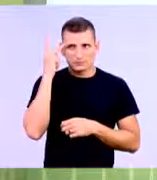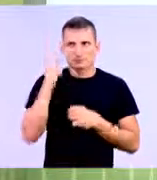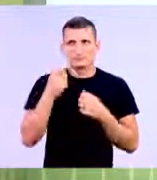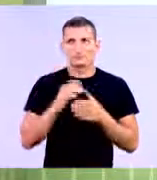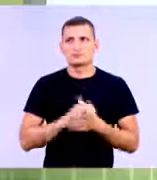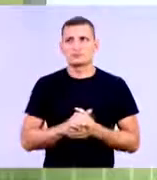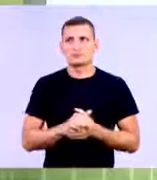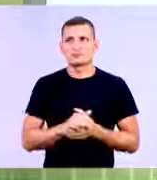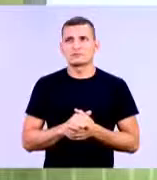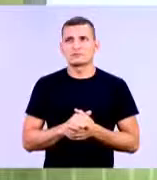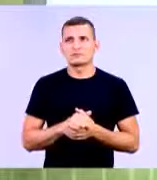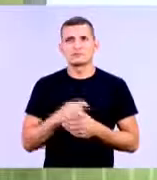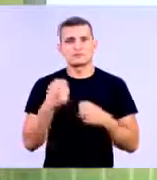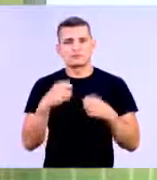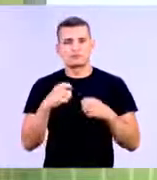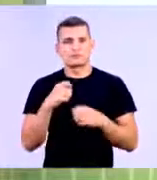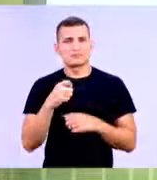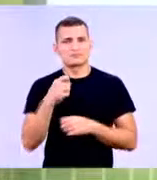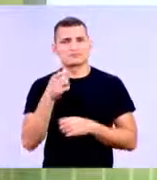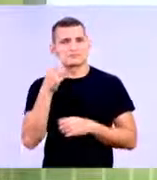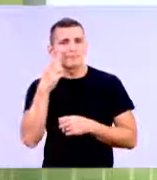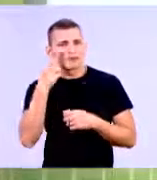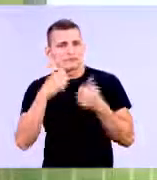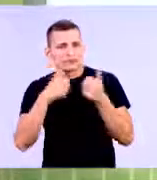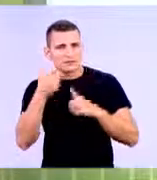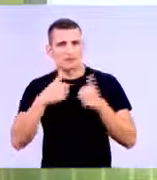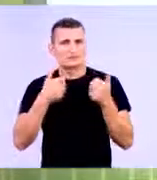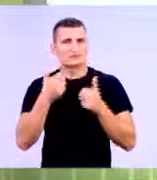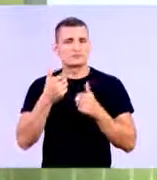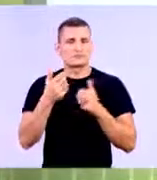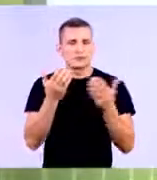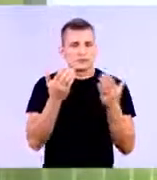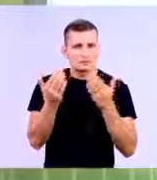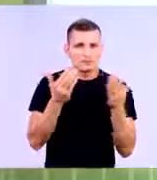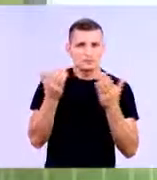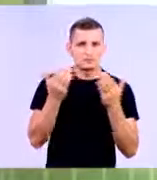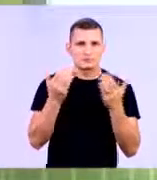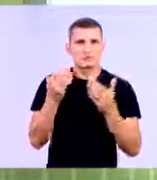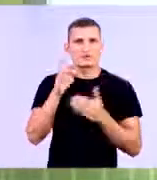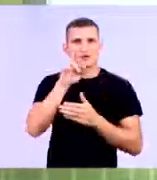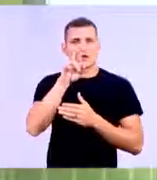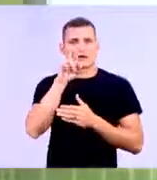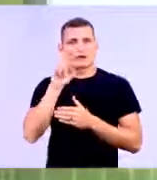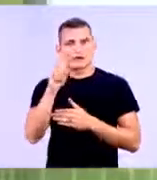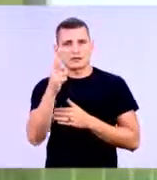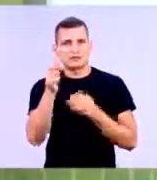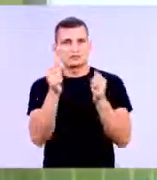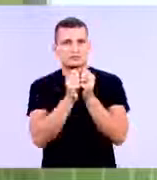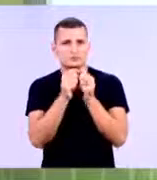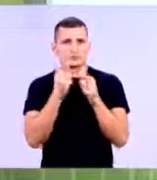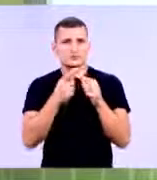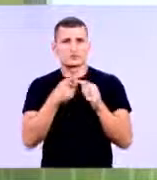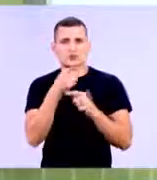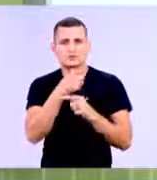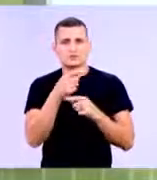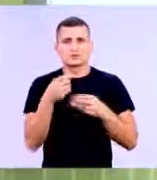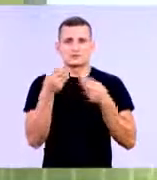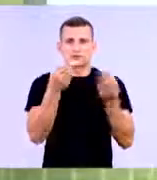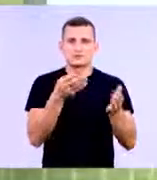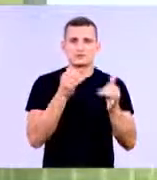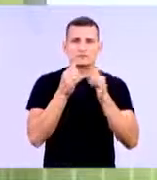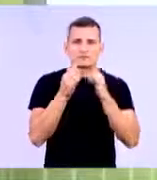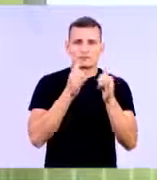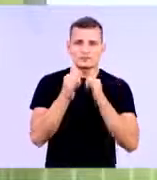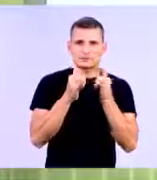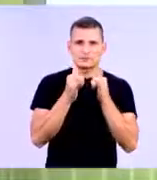ser muito bem avaliado, muito bem analisado, de preferência com RH junto, porque ele está te dando ali as